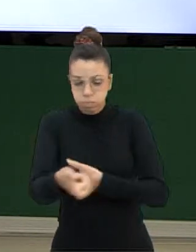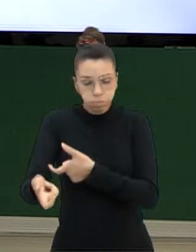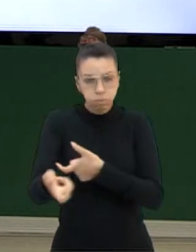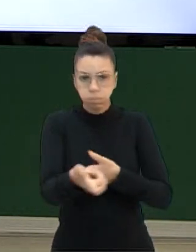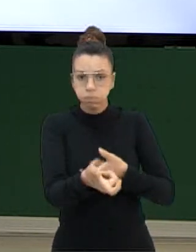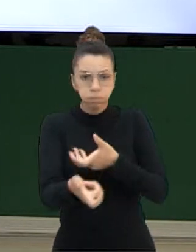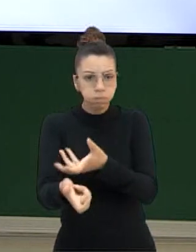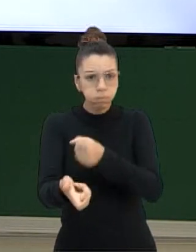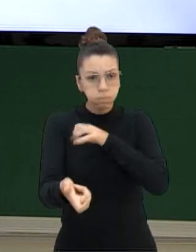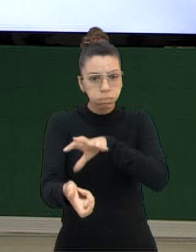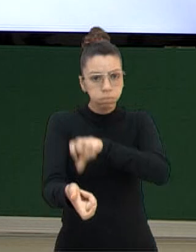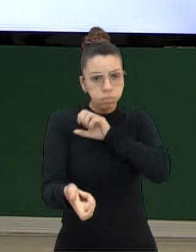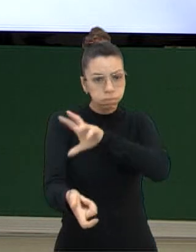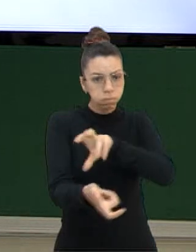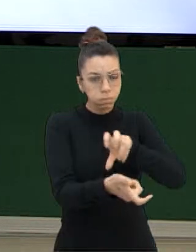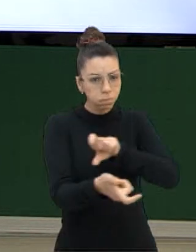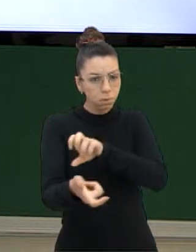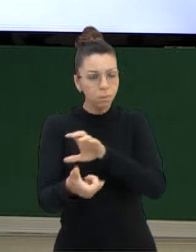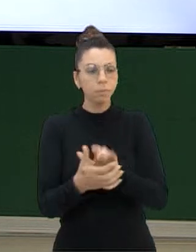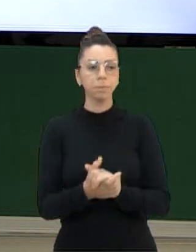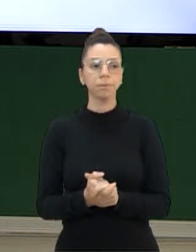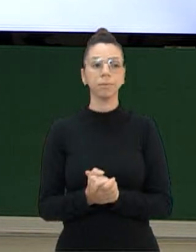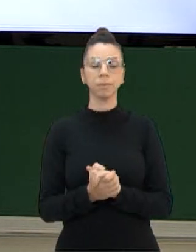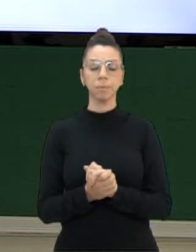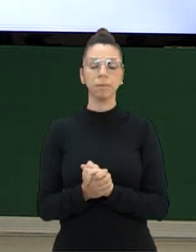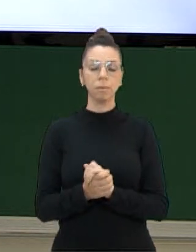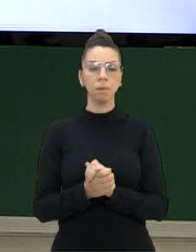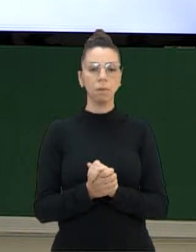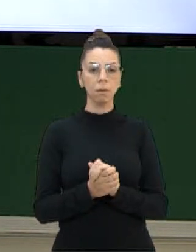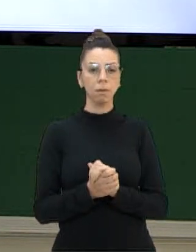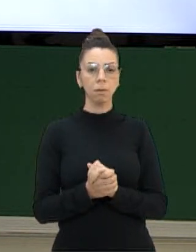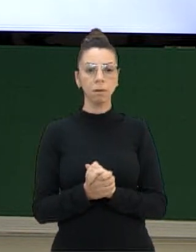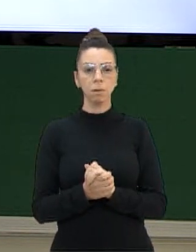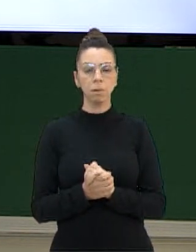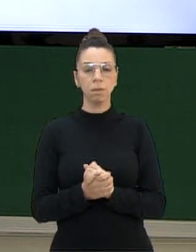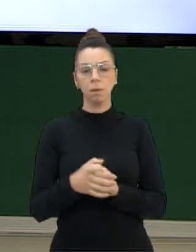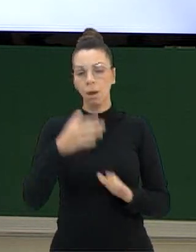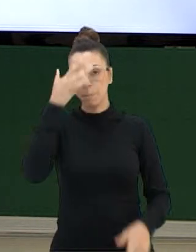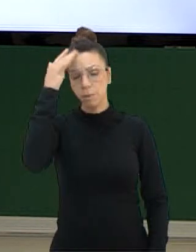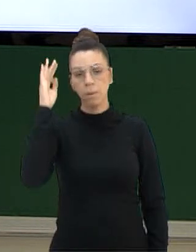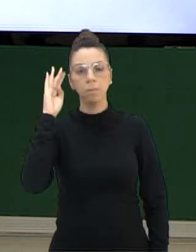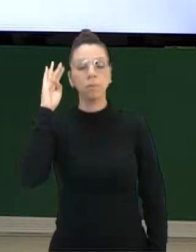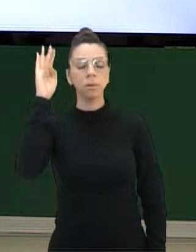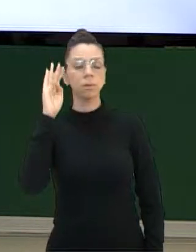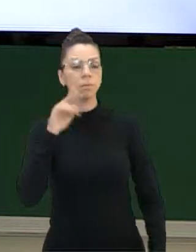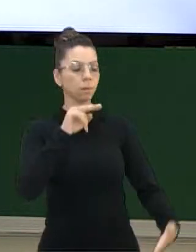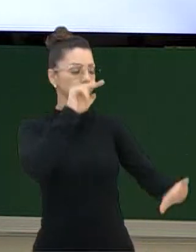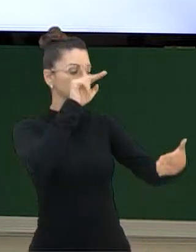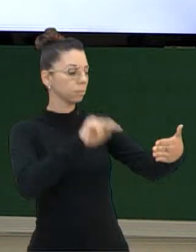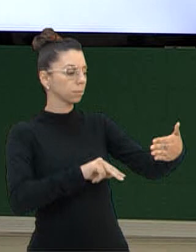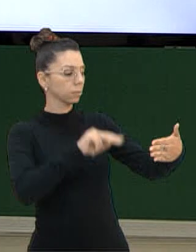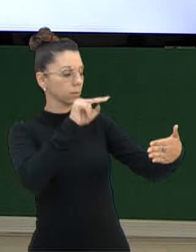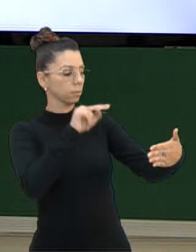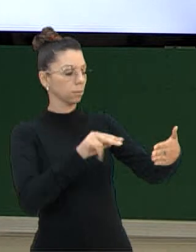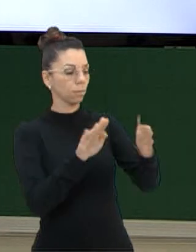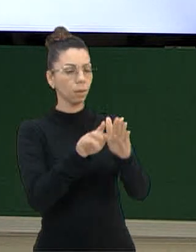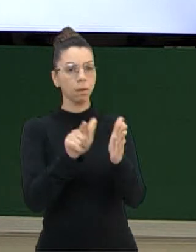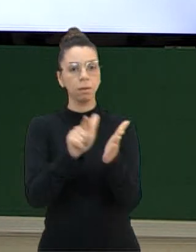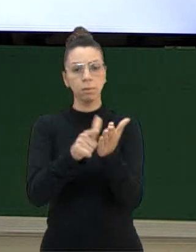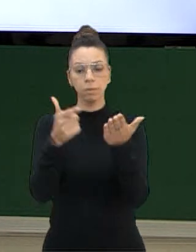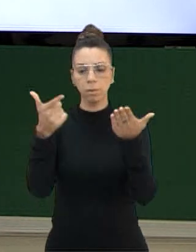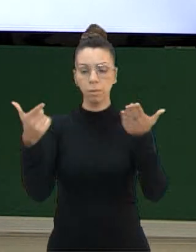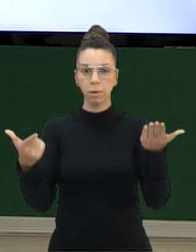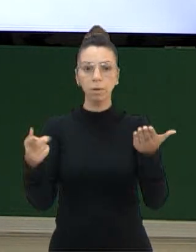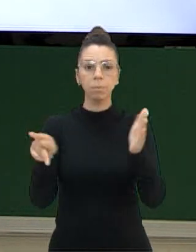ok? E o personagem principal ali, o chefe da família, fazendo a leitura dele no jornal feito de pedra,